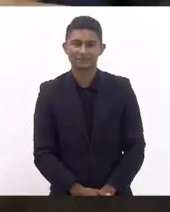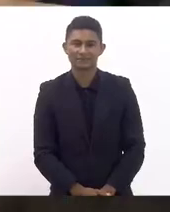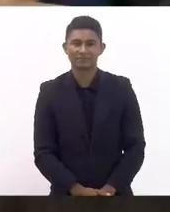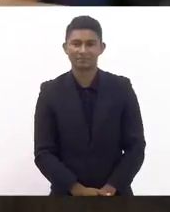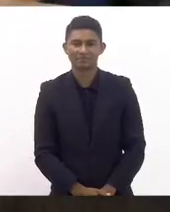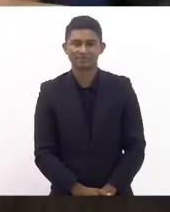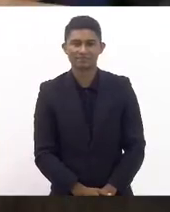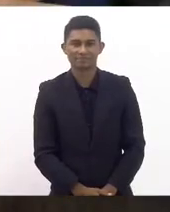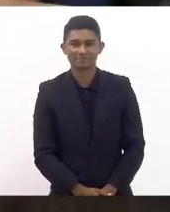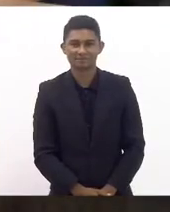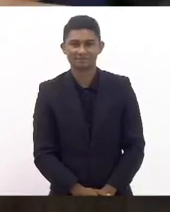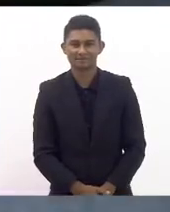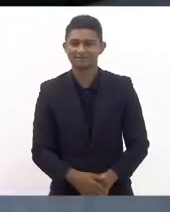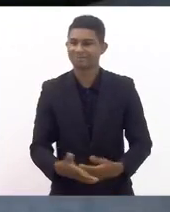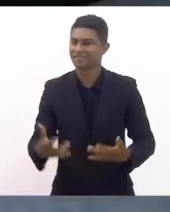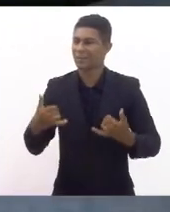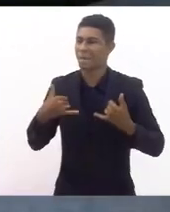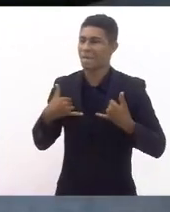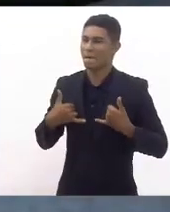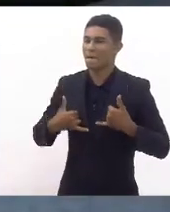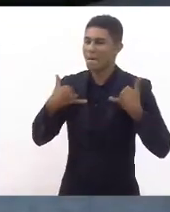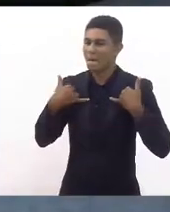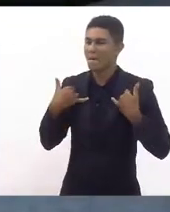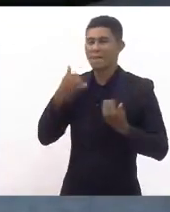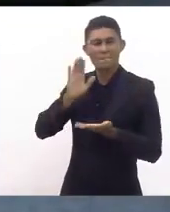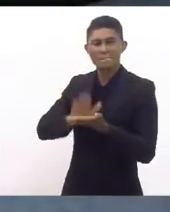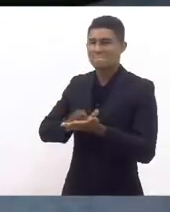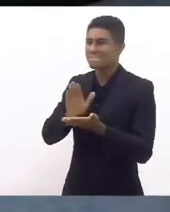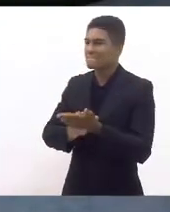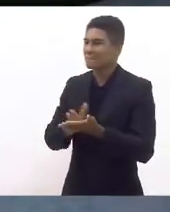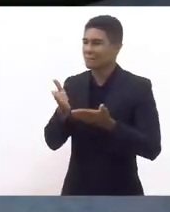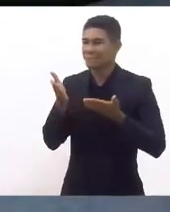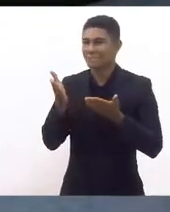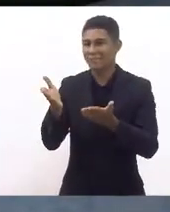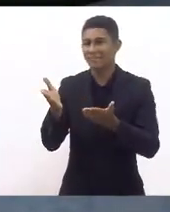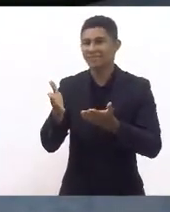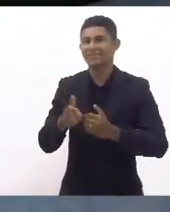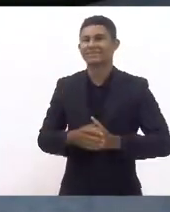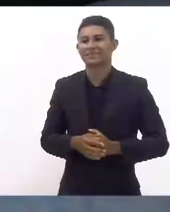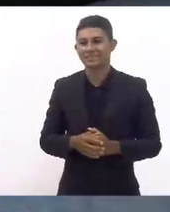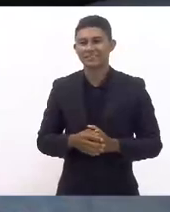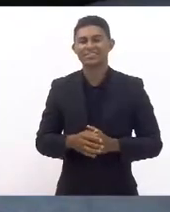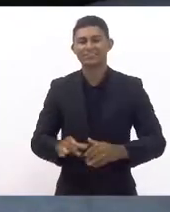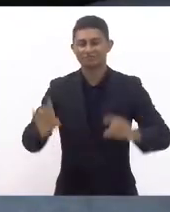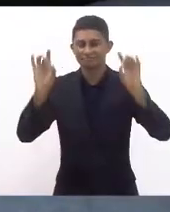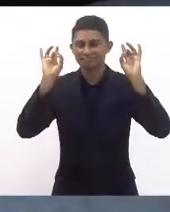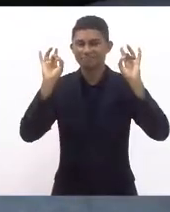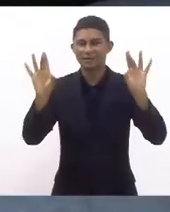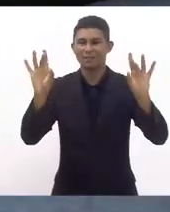Uma honra. Meus parabéns, doutor Nelson Rocha. É um privilégio